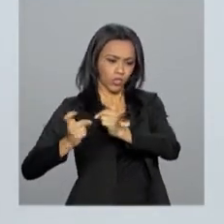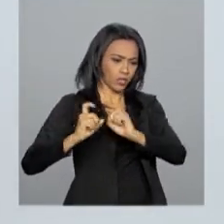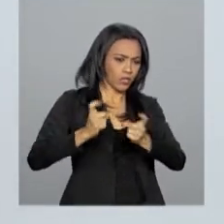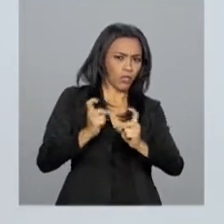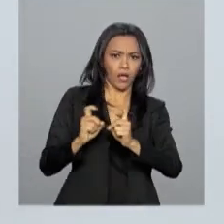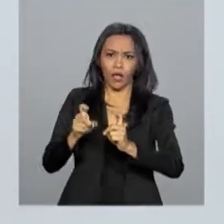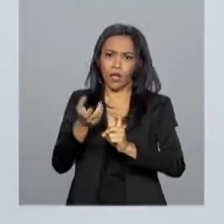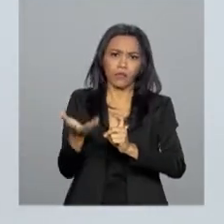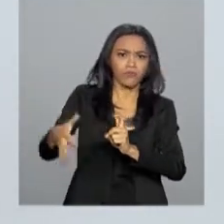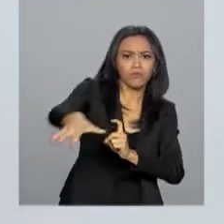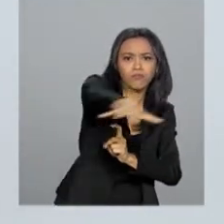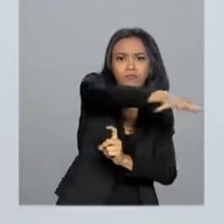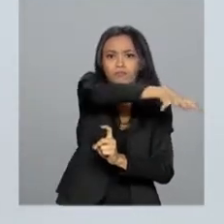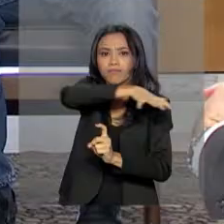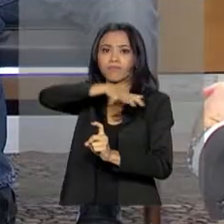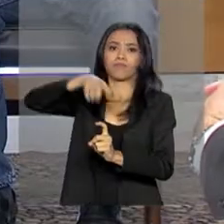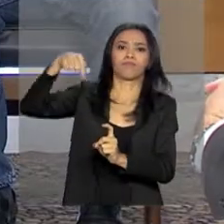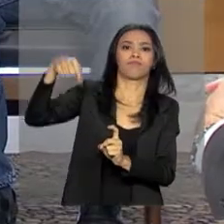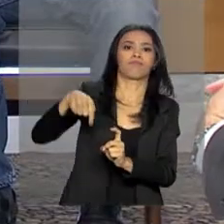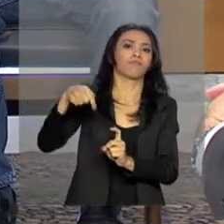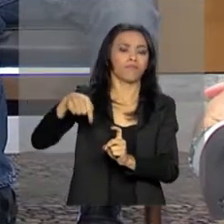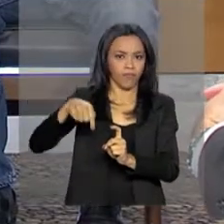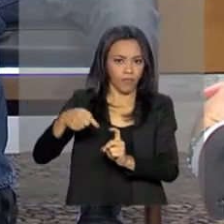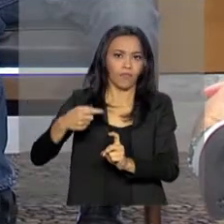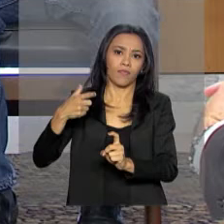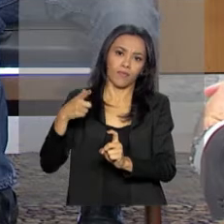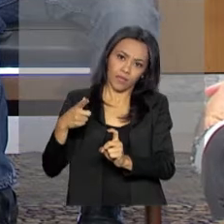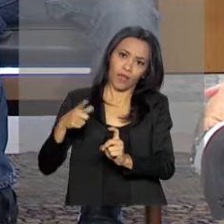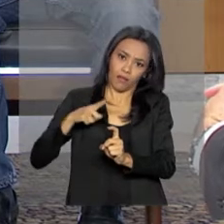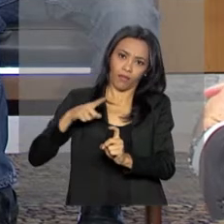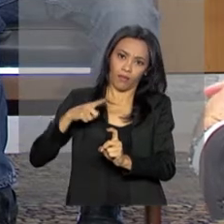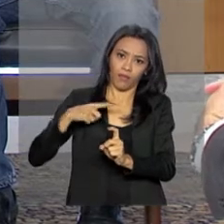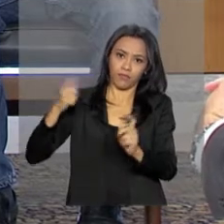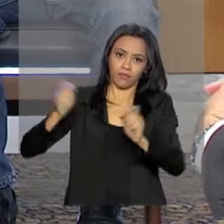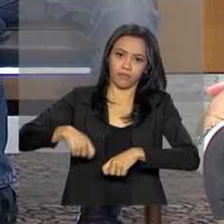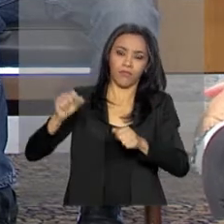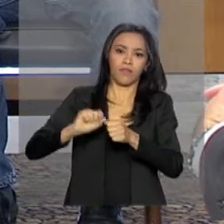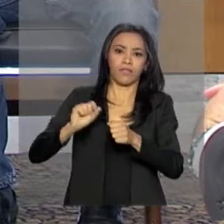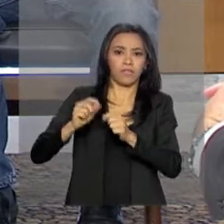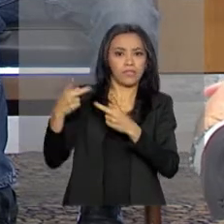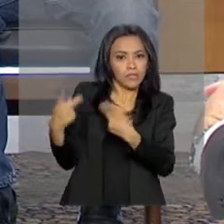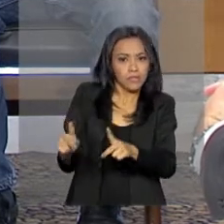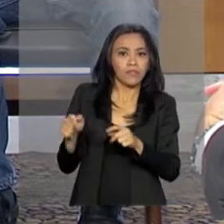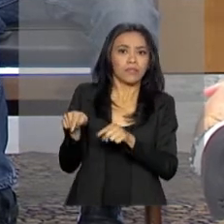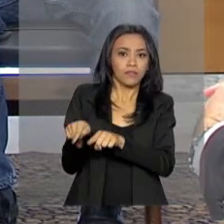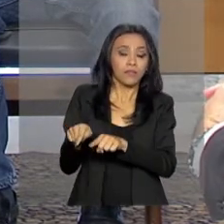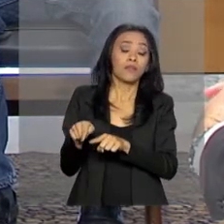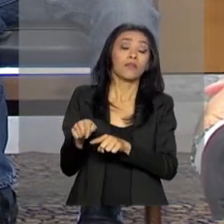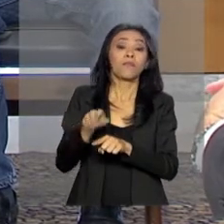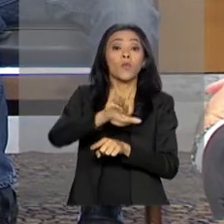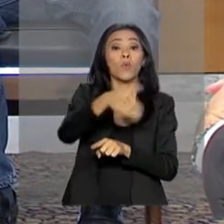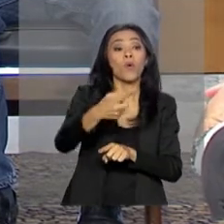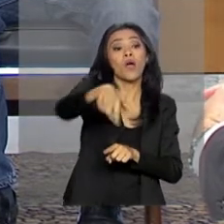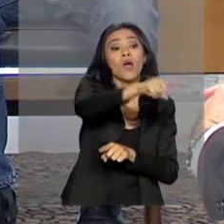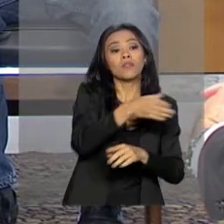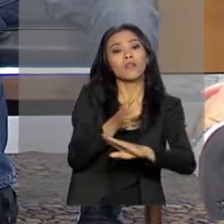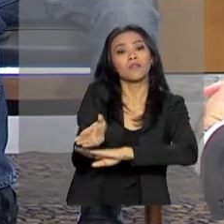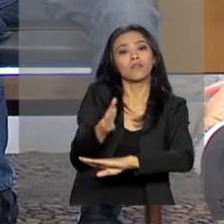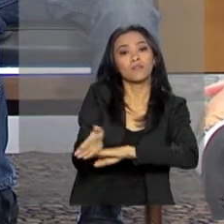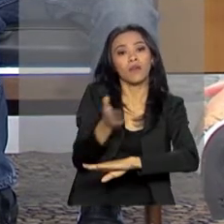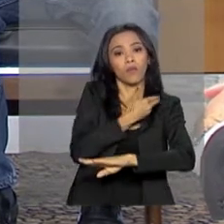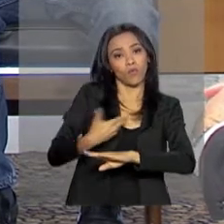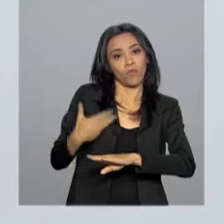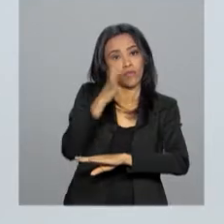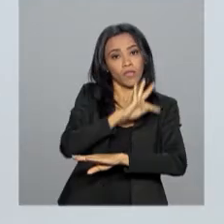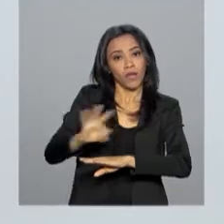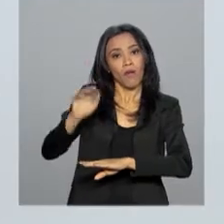aqueles que tenha constitucionalmente a legitimidade pra exercida quando desejarem acessar ao governo federal com os